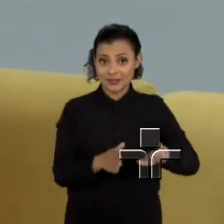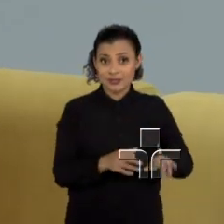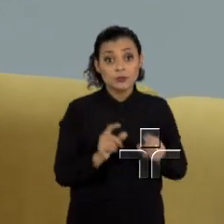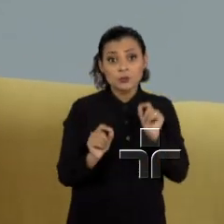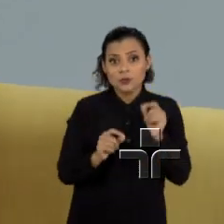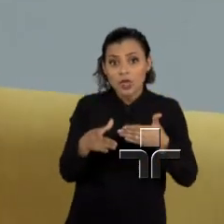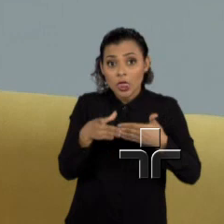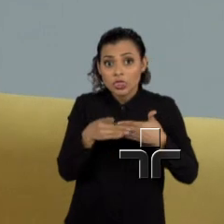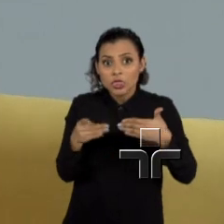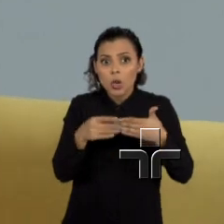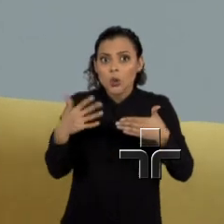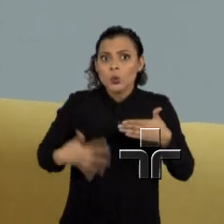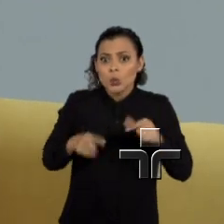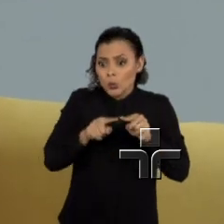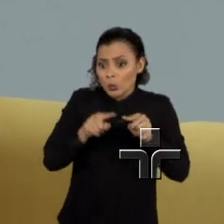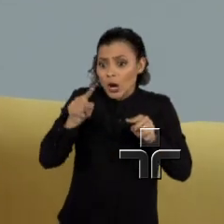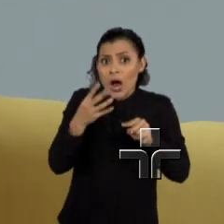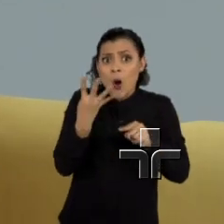O dólar bate quase R$